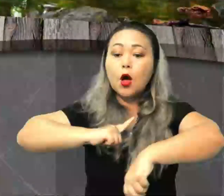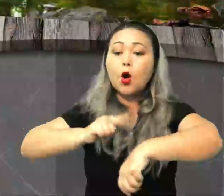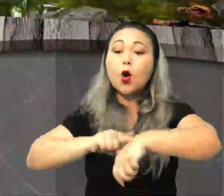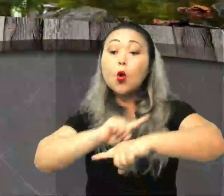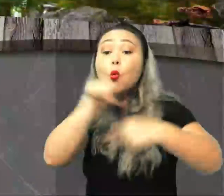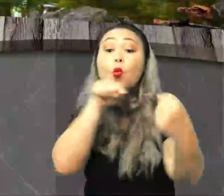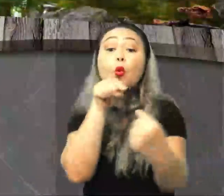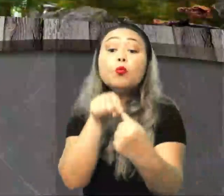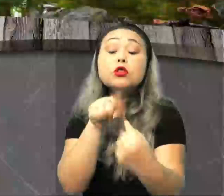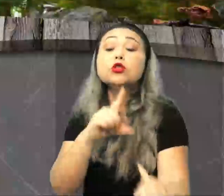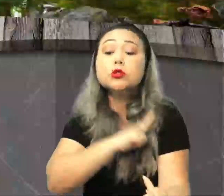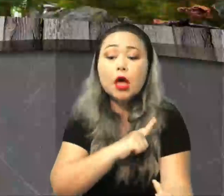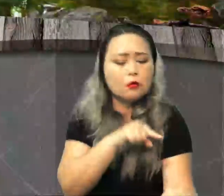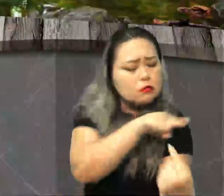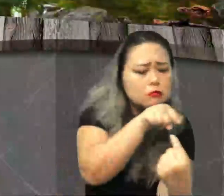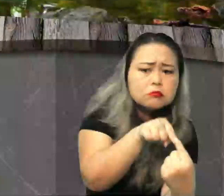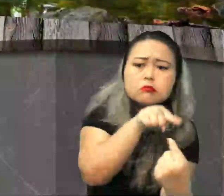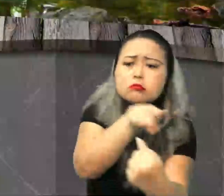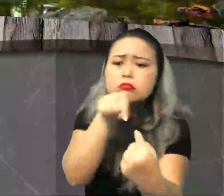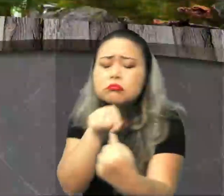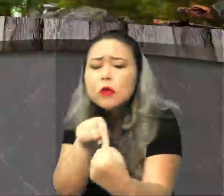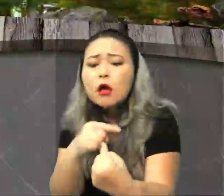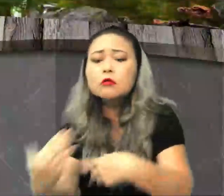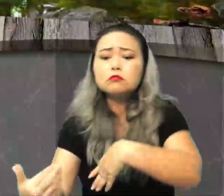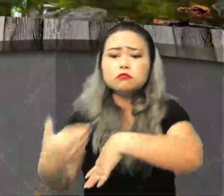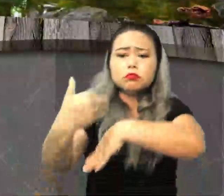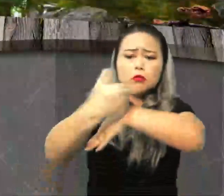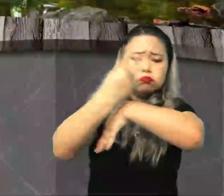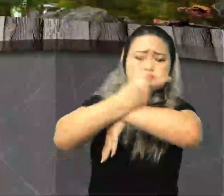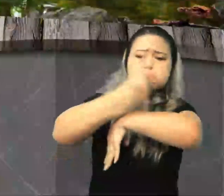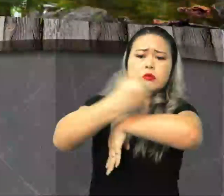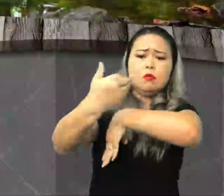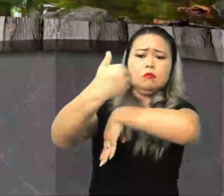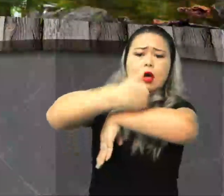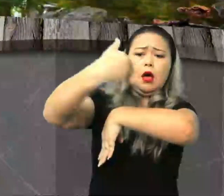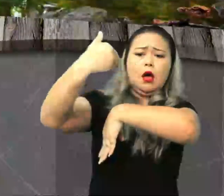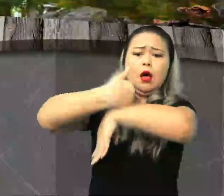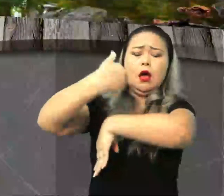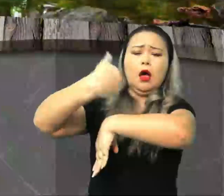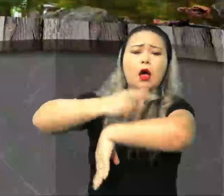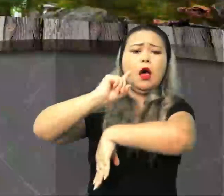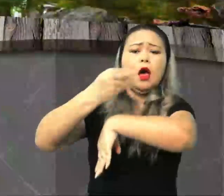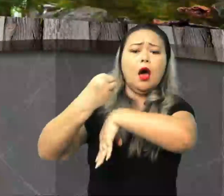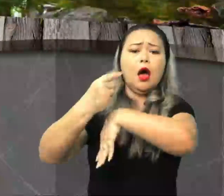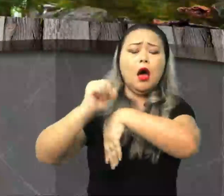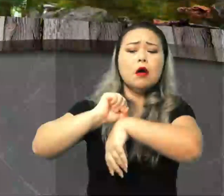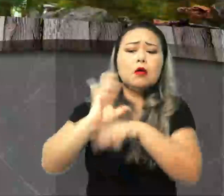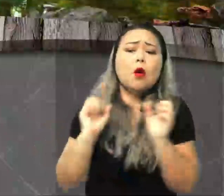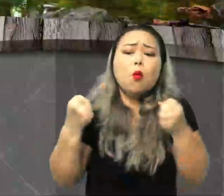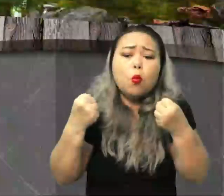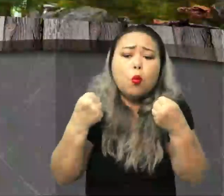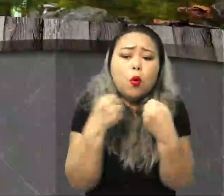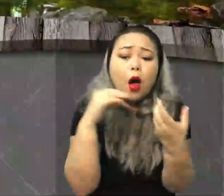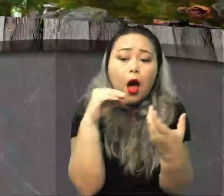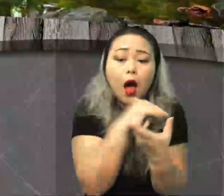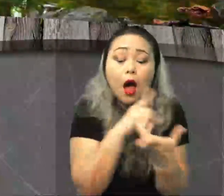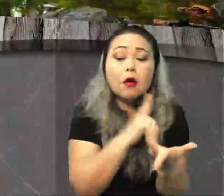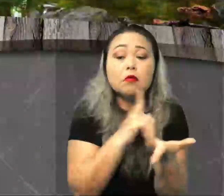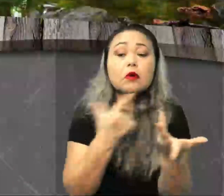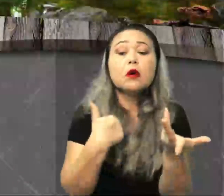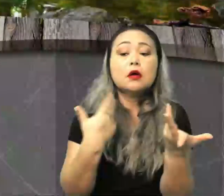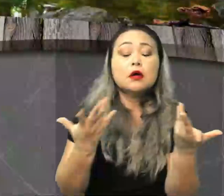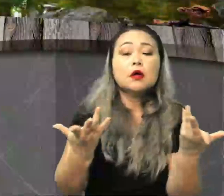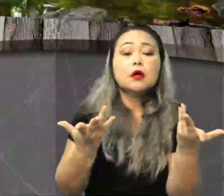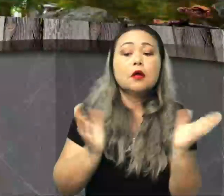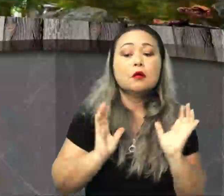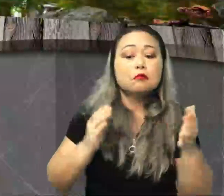um objetivo de proteção, de defesa, de aquecimento para esses